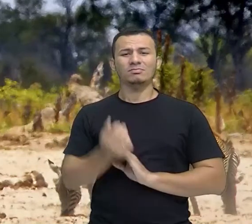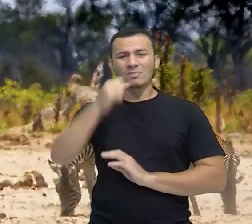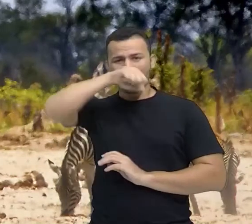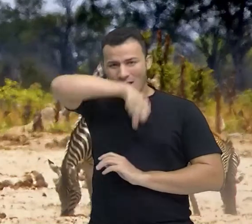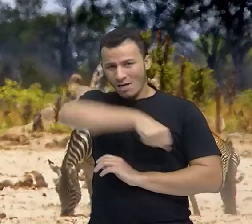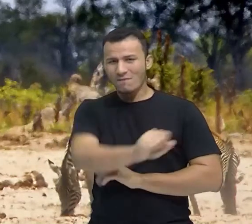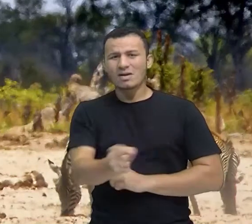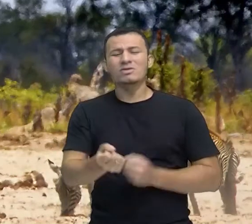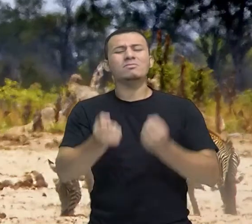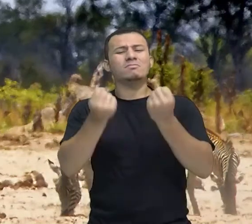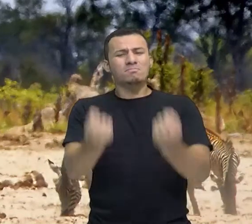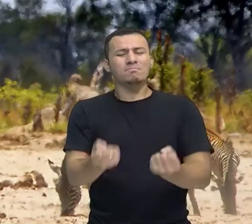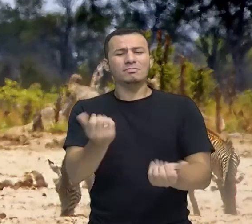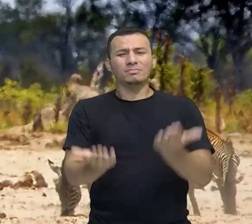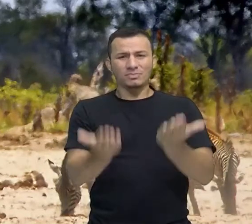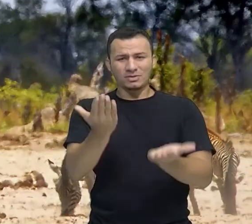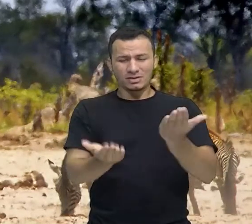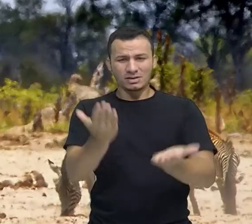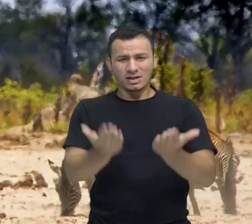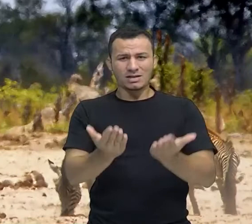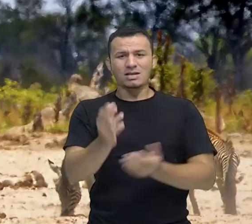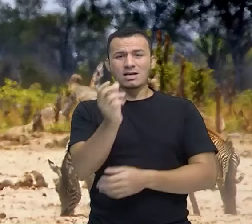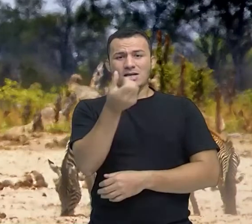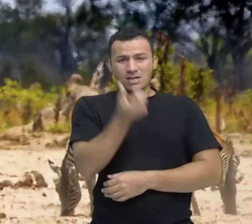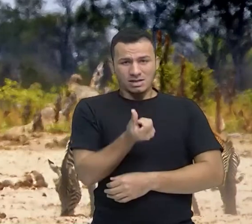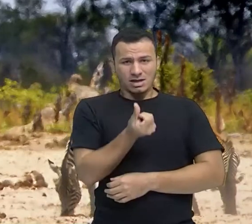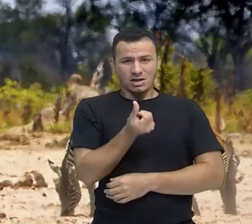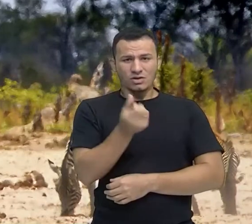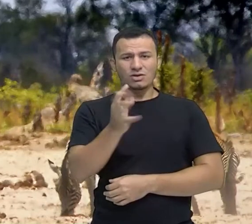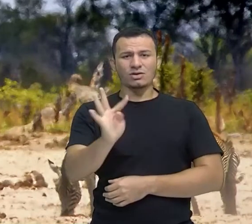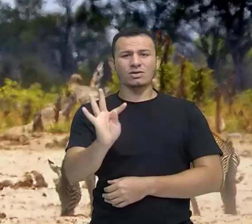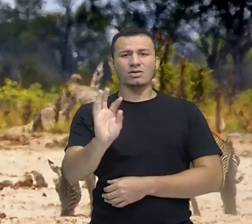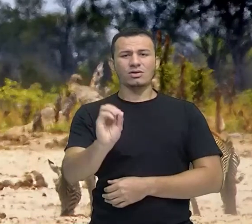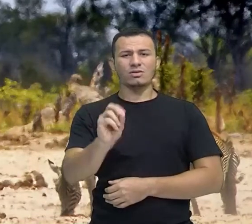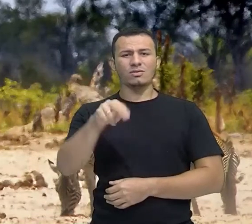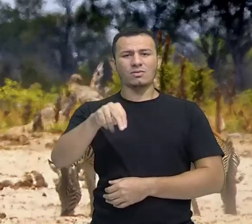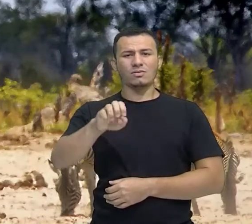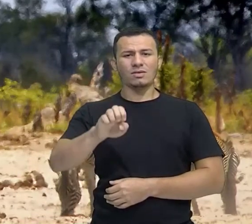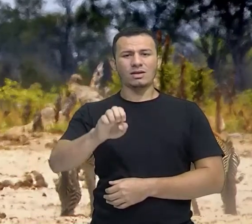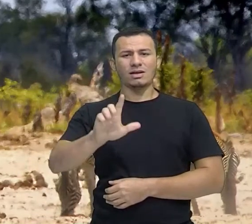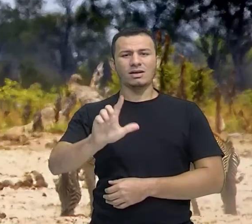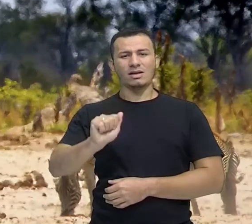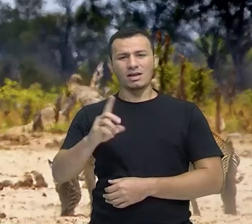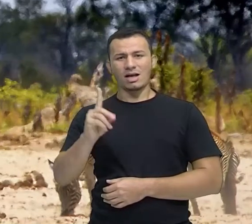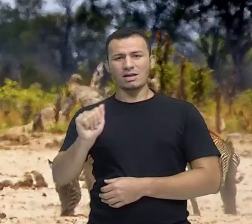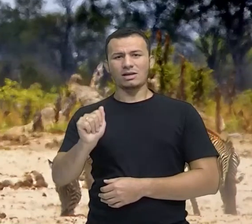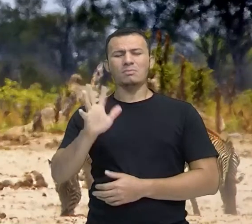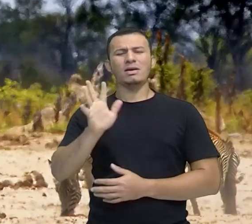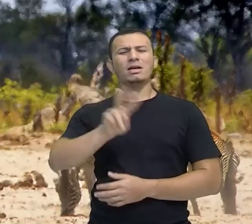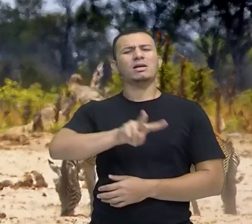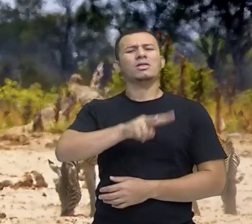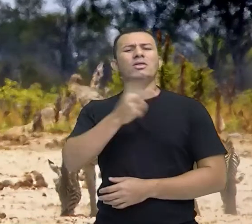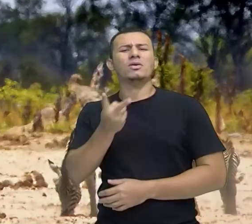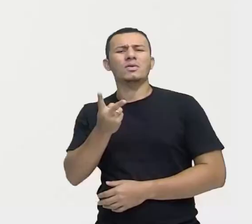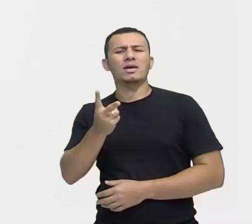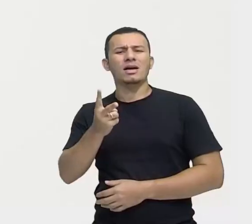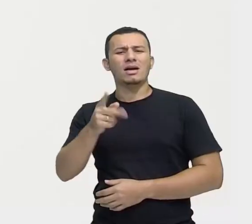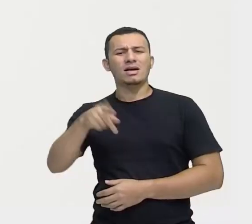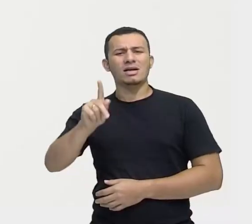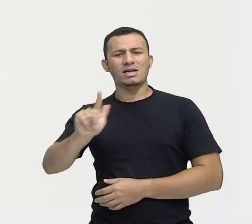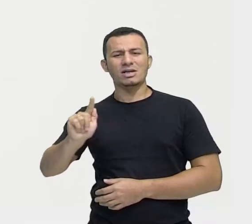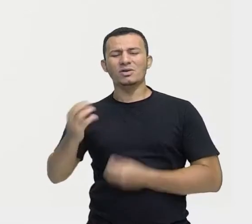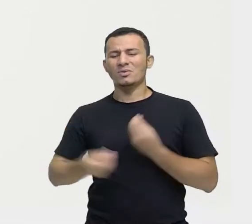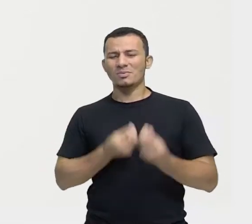quanto? 6 toneladas. Como é que eu faço para calcular o valor desse peso em quilos? De olho na tela.